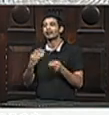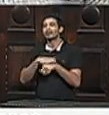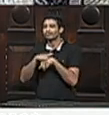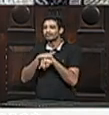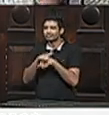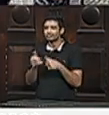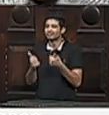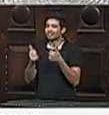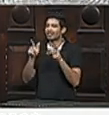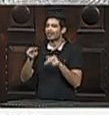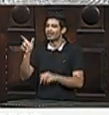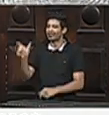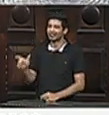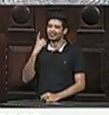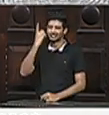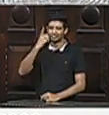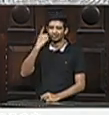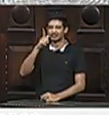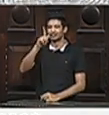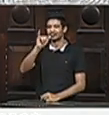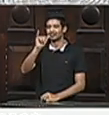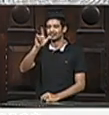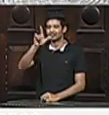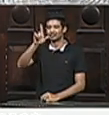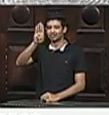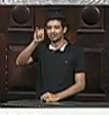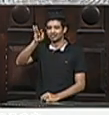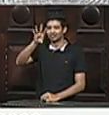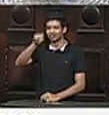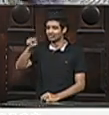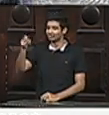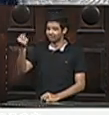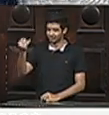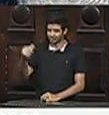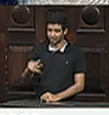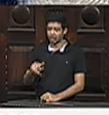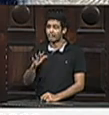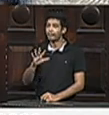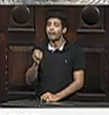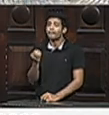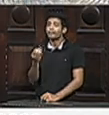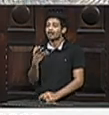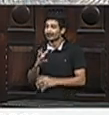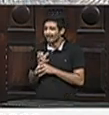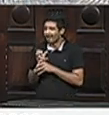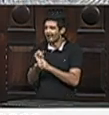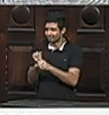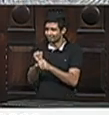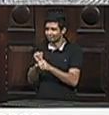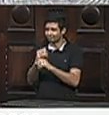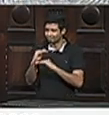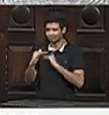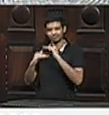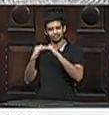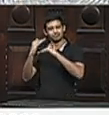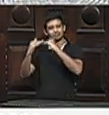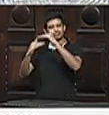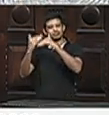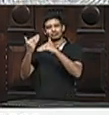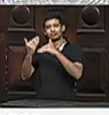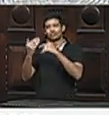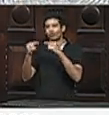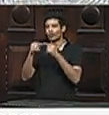de uma falta de processo democrático. Eu acho que nós estamos aqui exatamente para debater